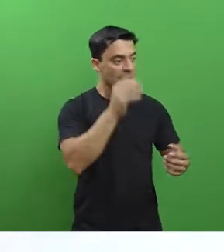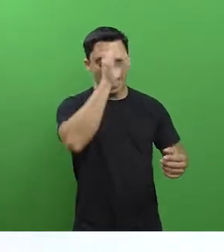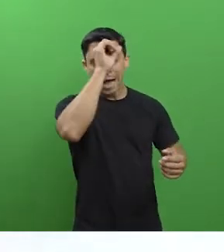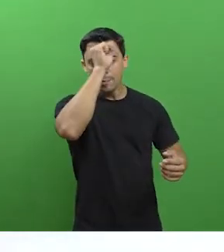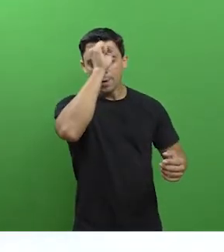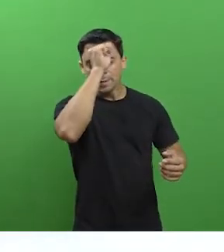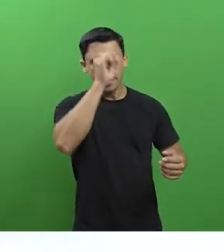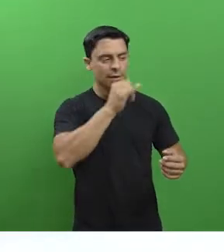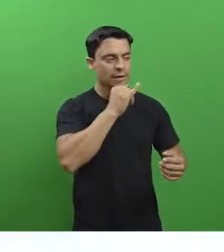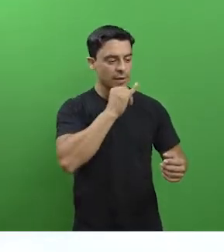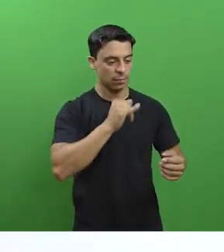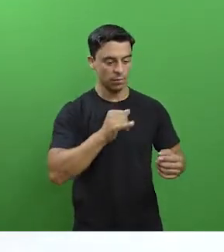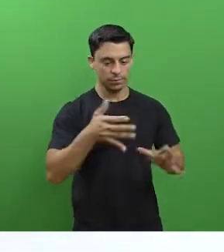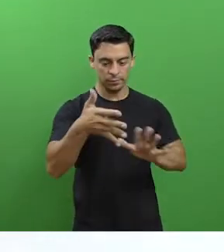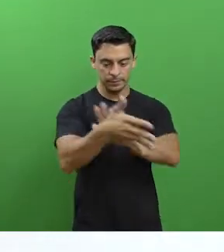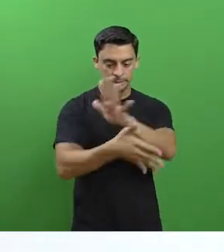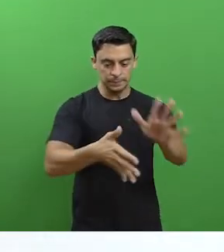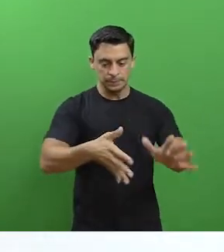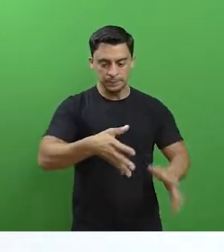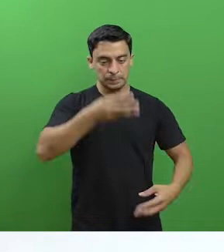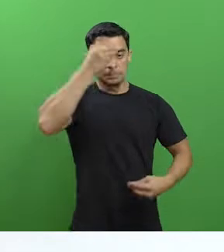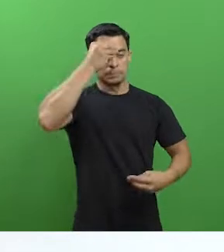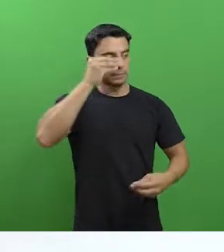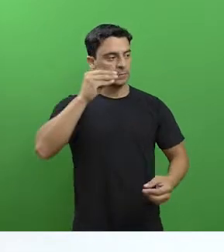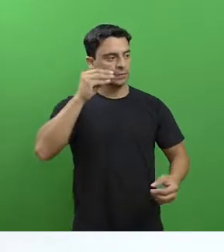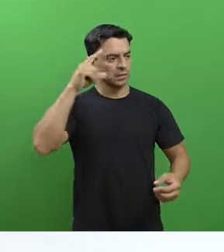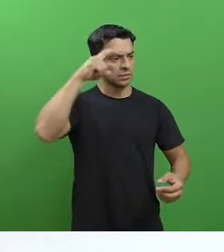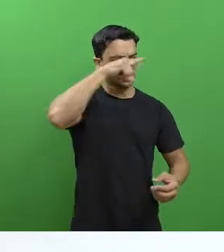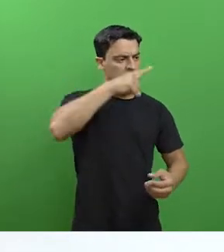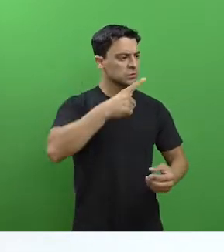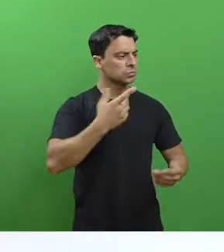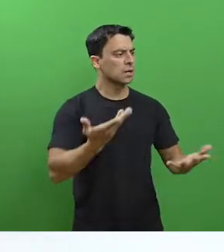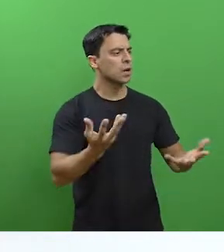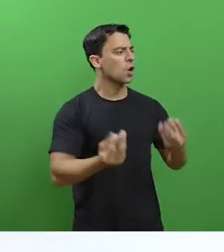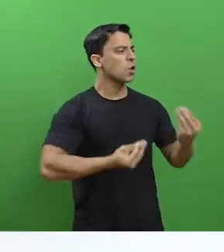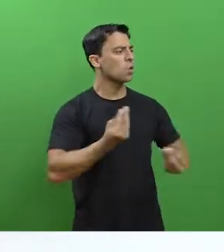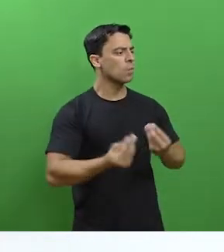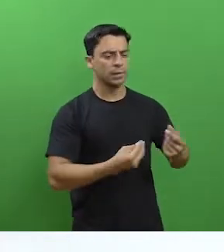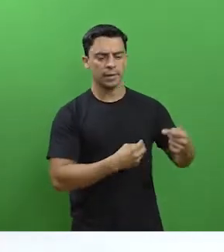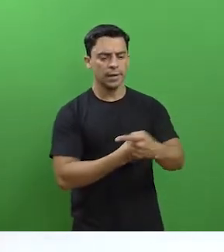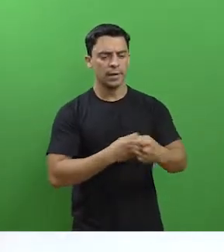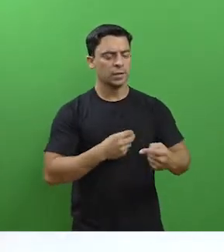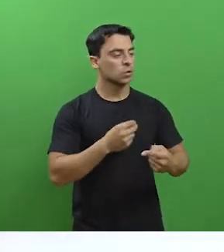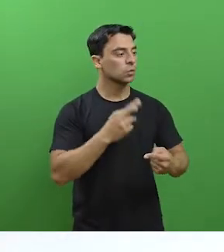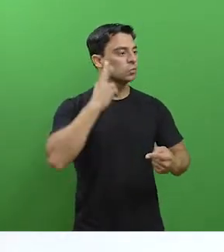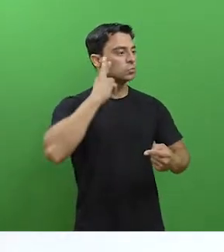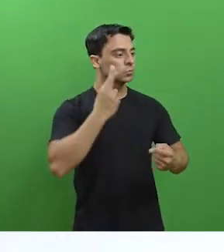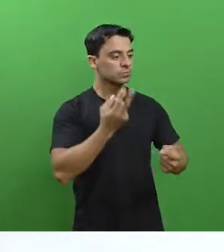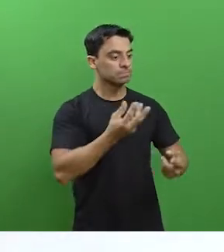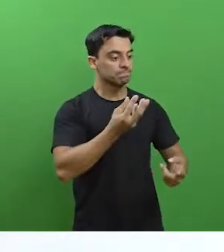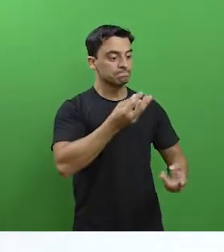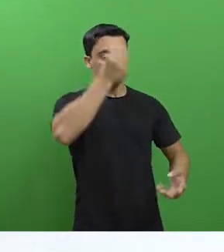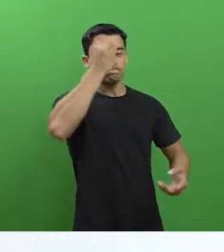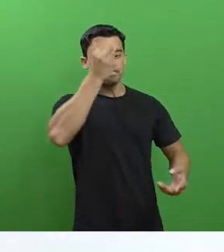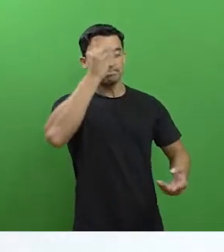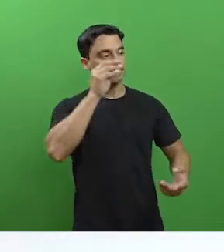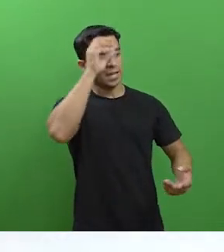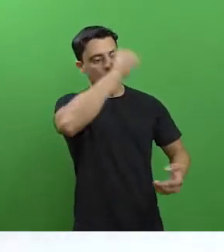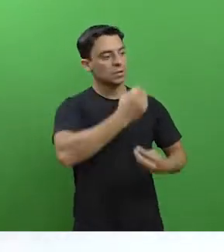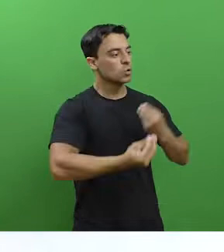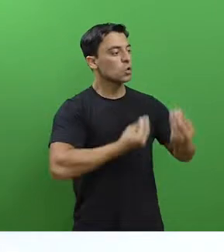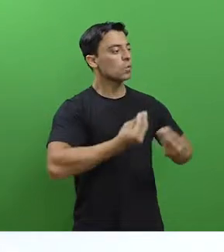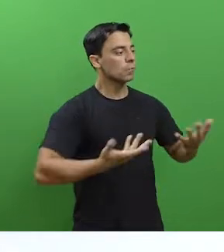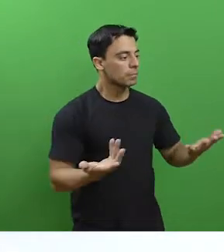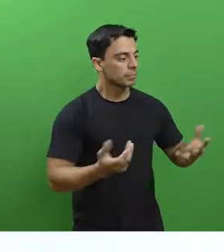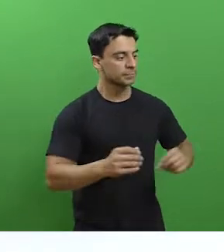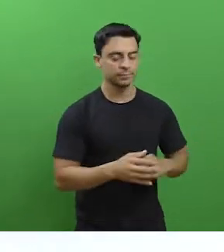essa absorção? Como que funciona para eles assim? Como que fisiologicamente, vamos dizer assim? Para os